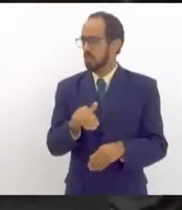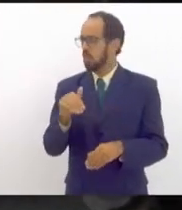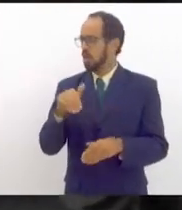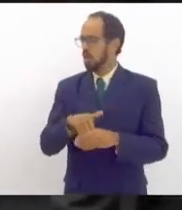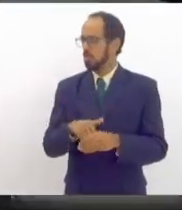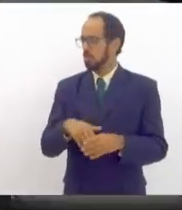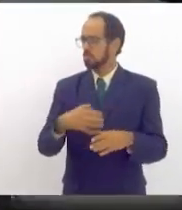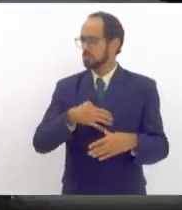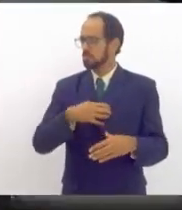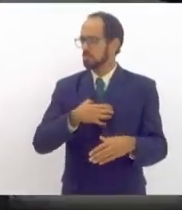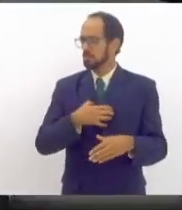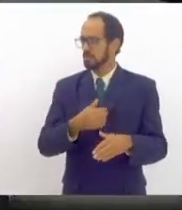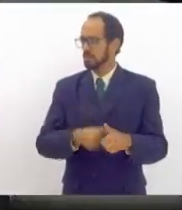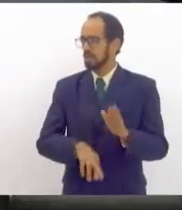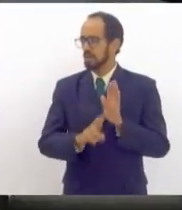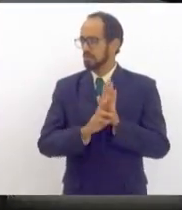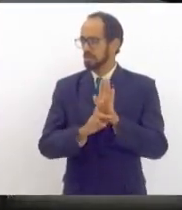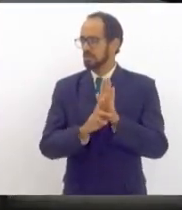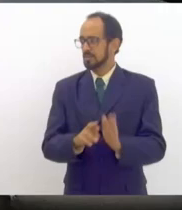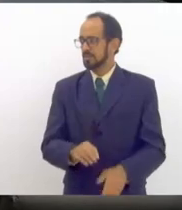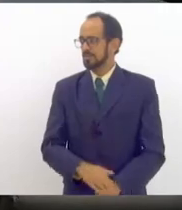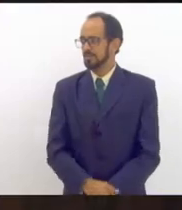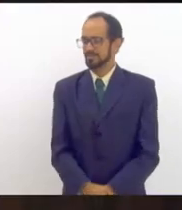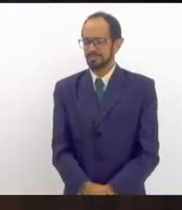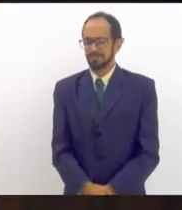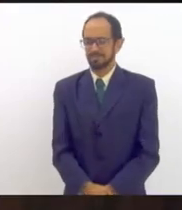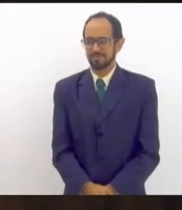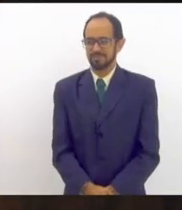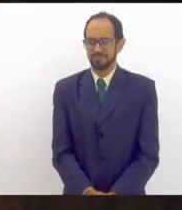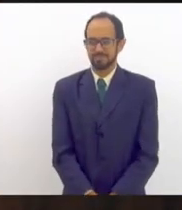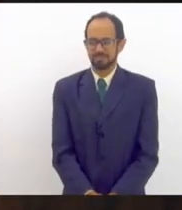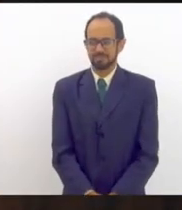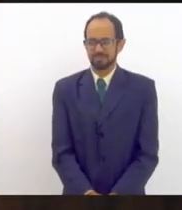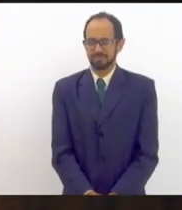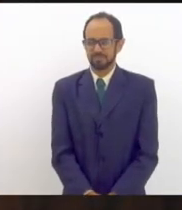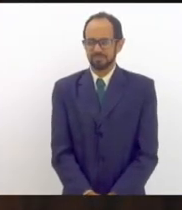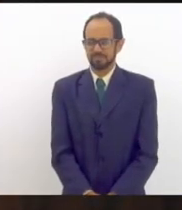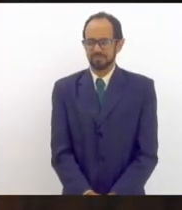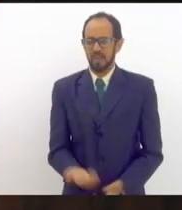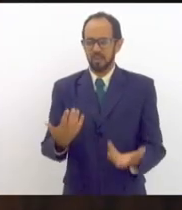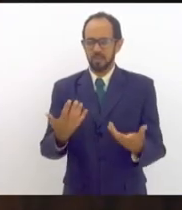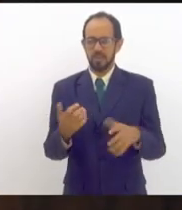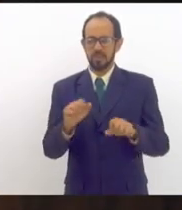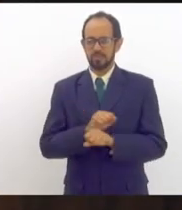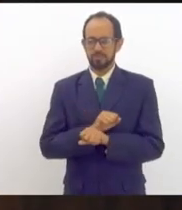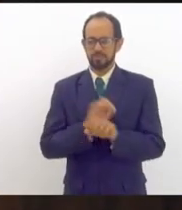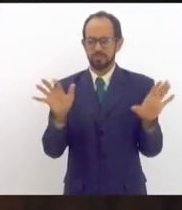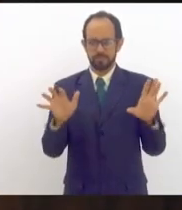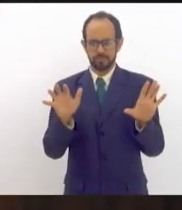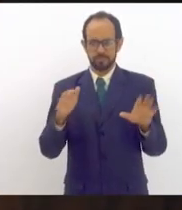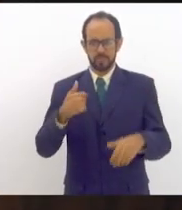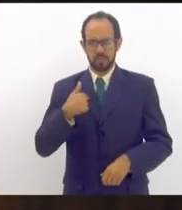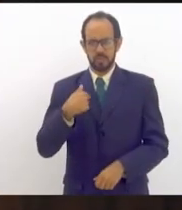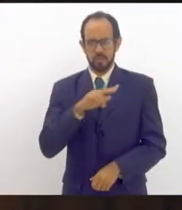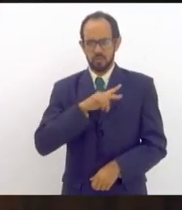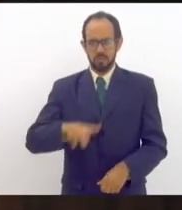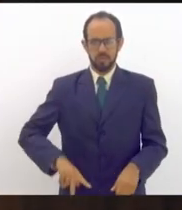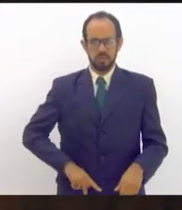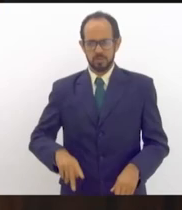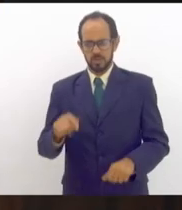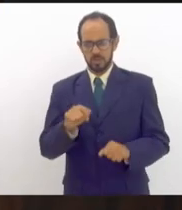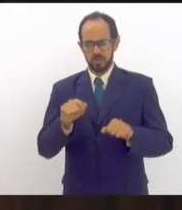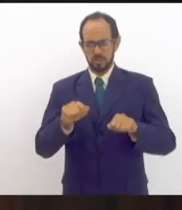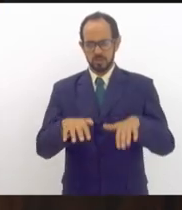sinta representado queria esclarecer aqui meu posicionamento Enquanto presidindo essa sessão